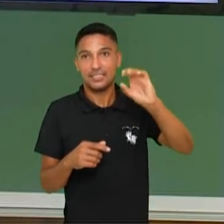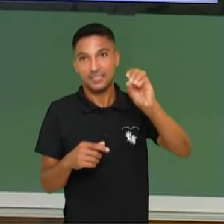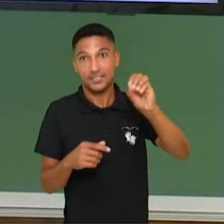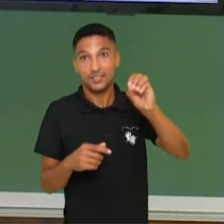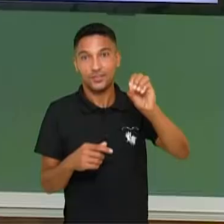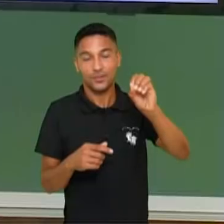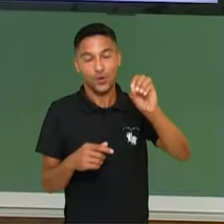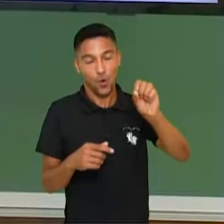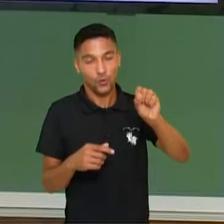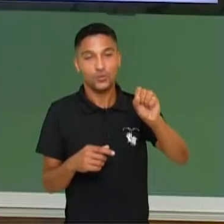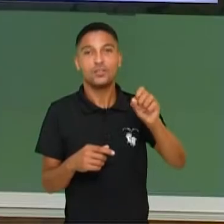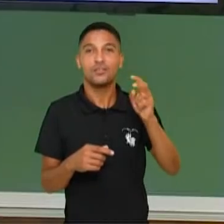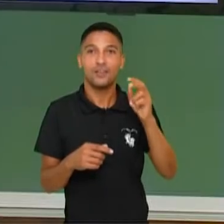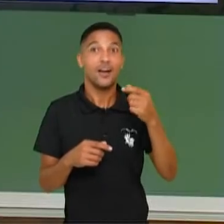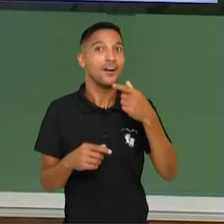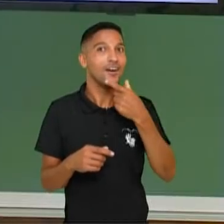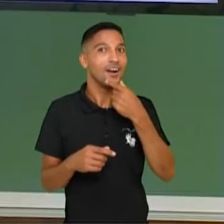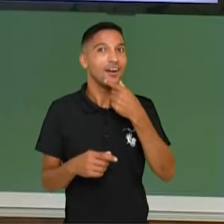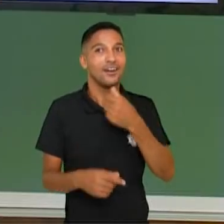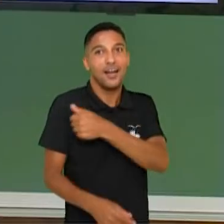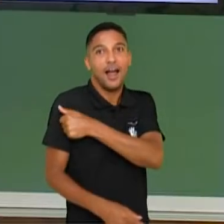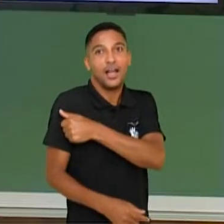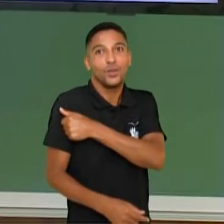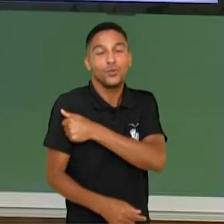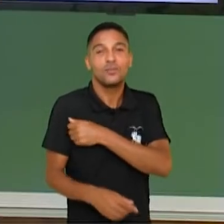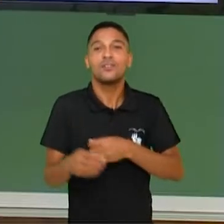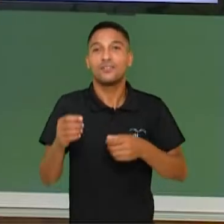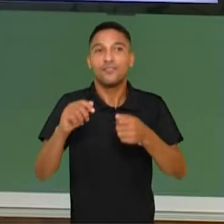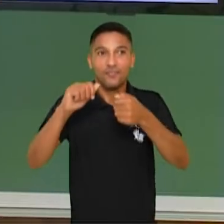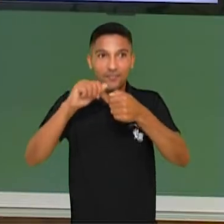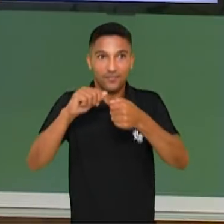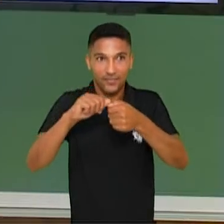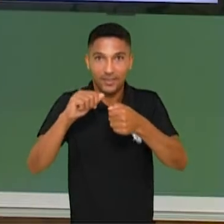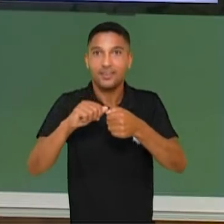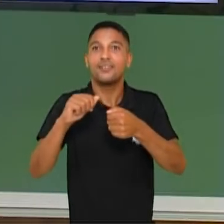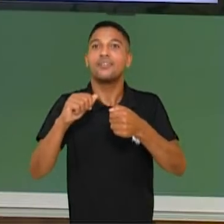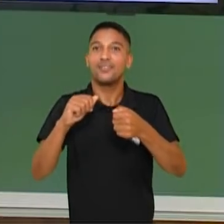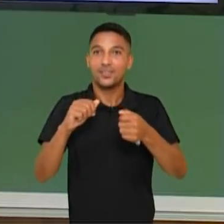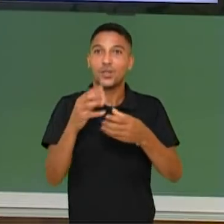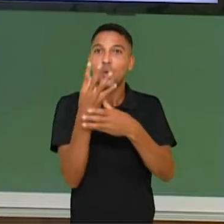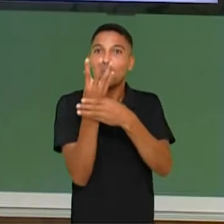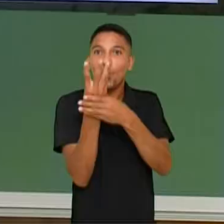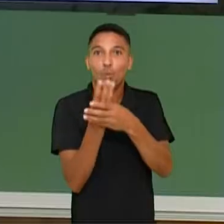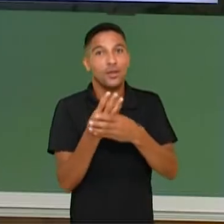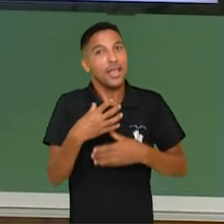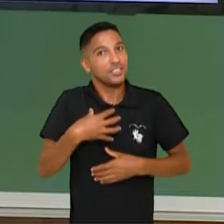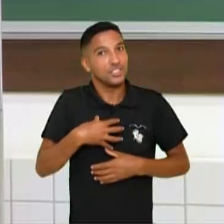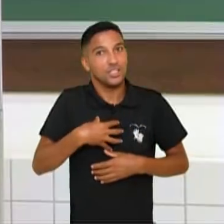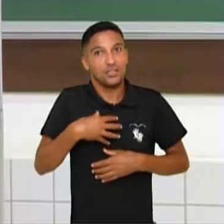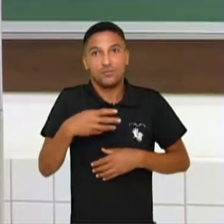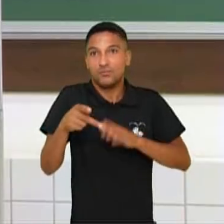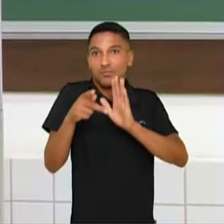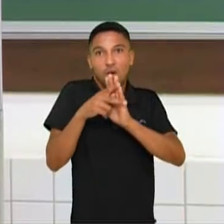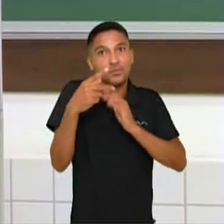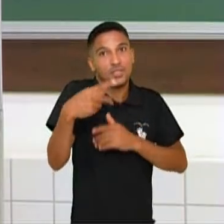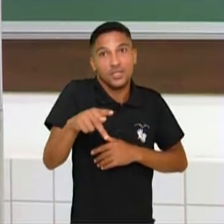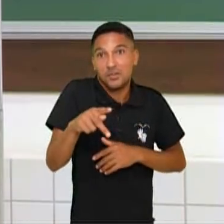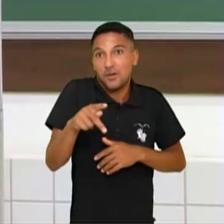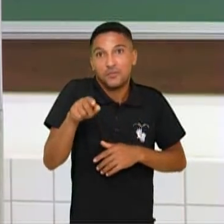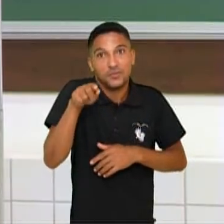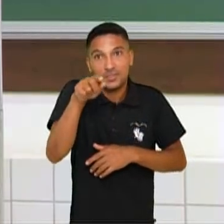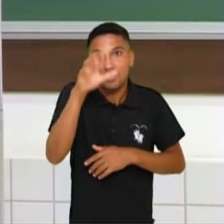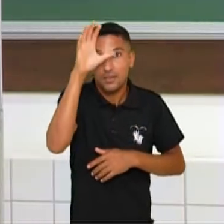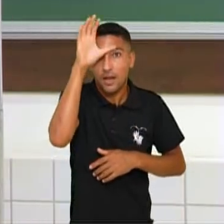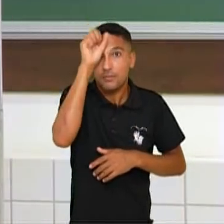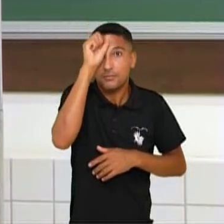filtros, alguns dentro de casa, alguns no ar livre. Cada um fez do seu jeitinho, cada um aprendeu da sua